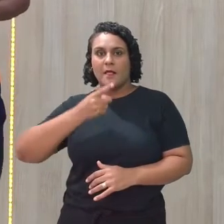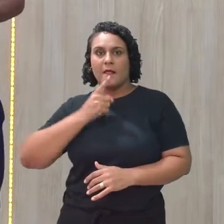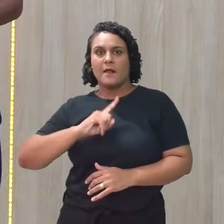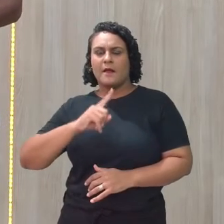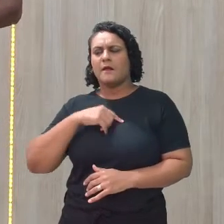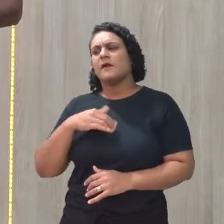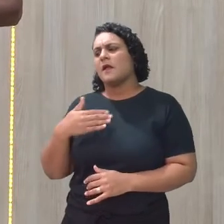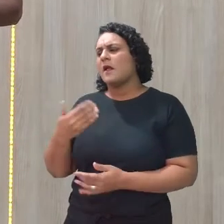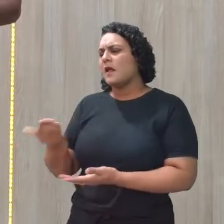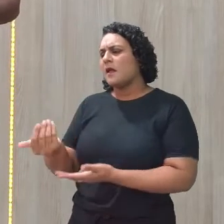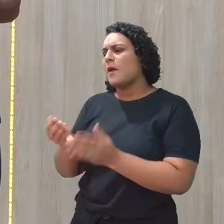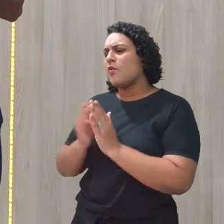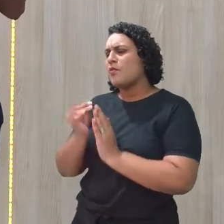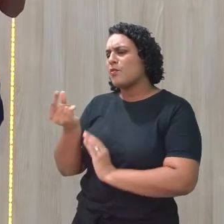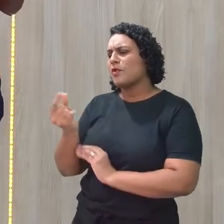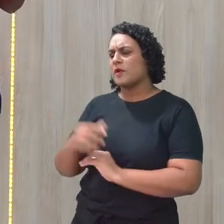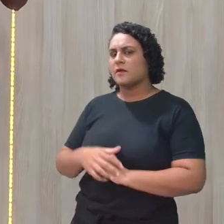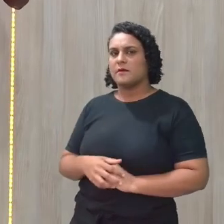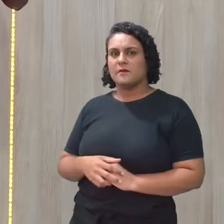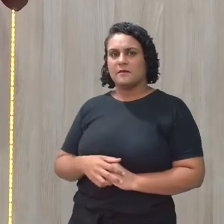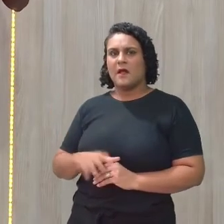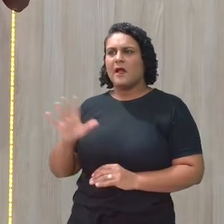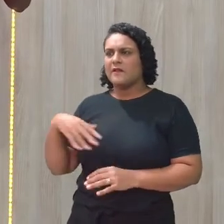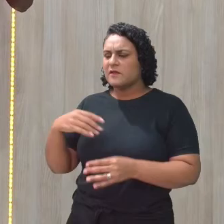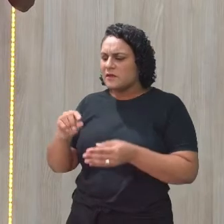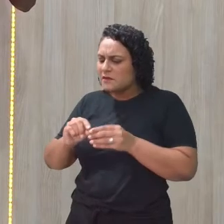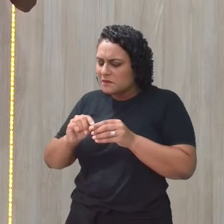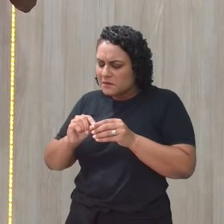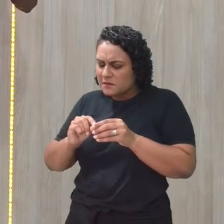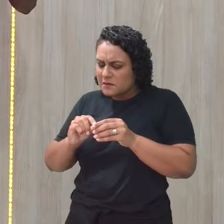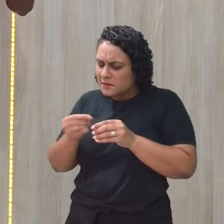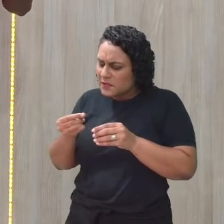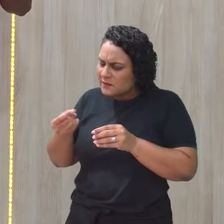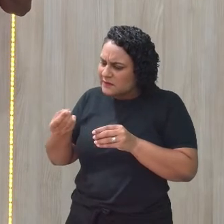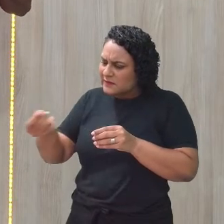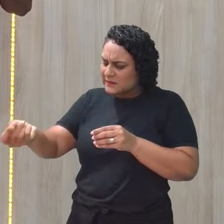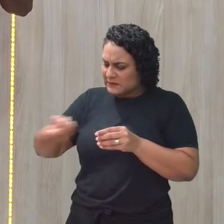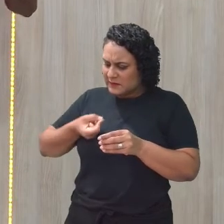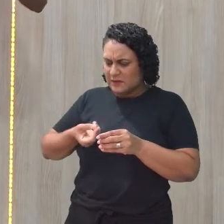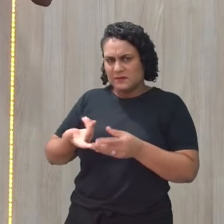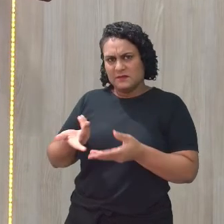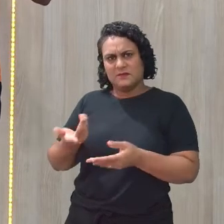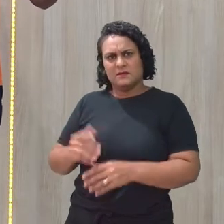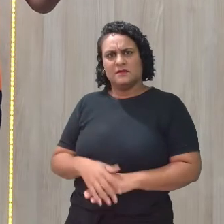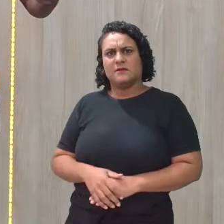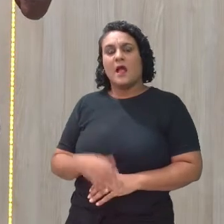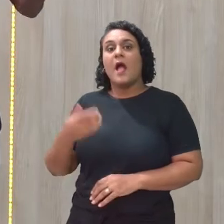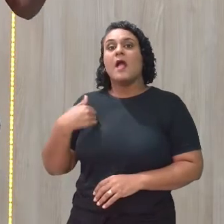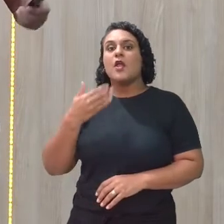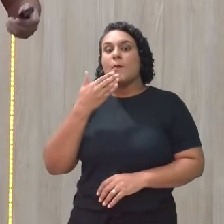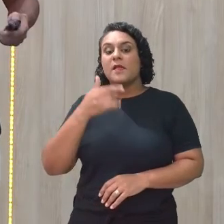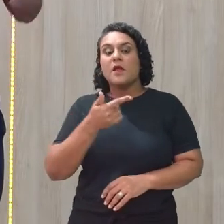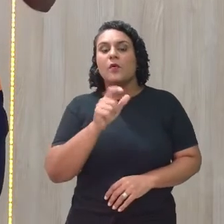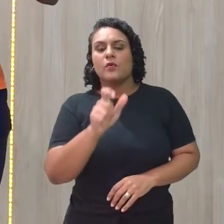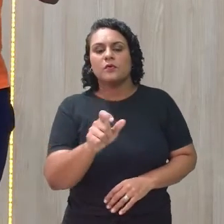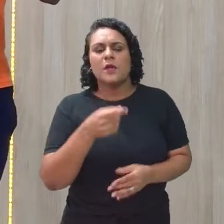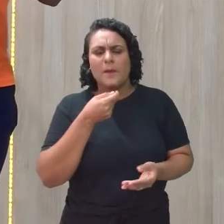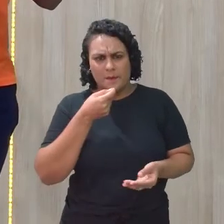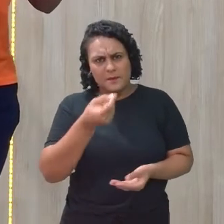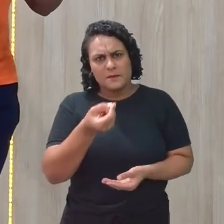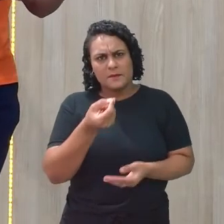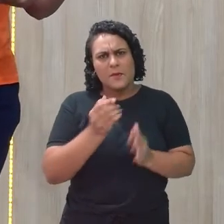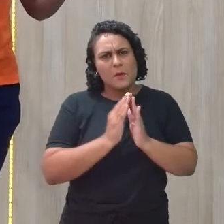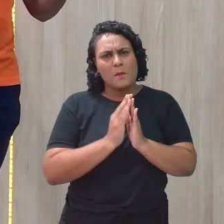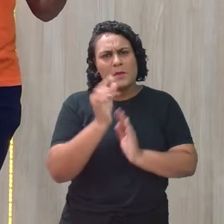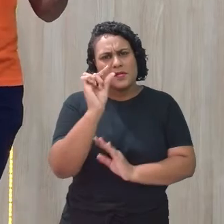dá um pedacinho aí ele pegava um pedacinho do picolé e me dava. Aí eu pedia a outro amigo, um pedacinho aí,